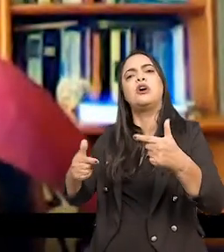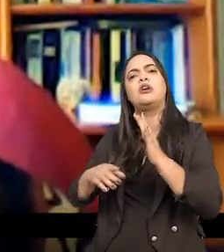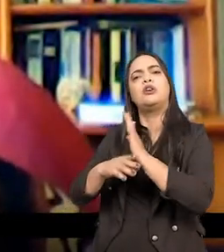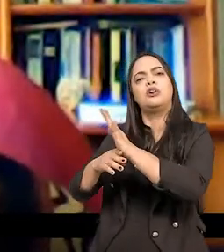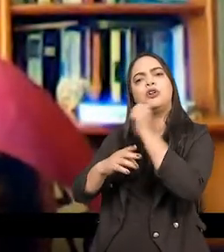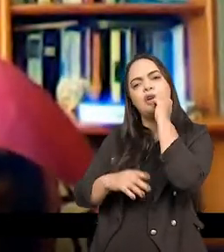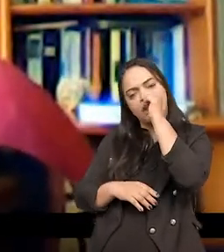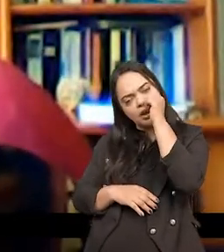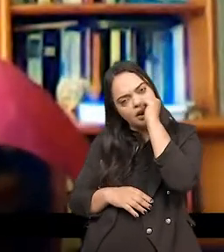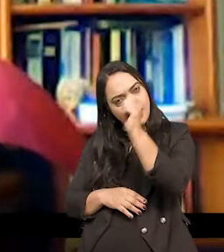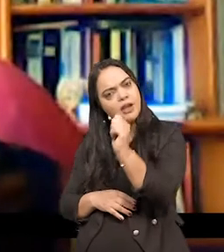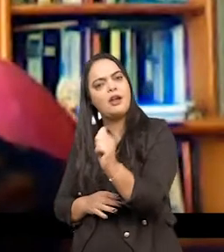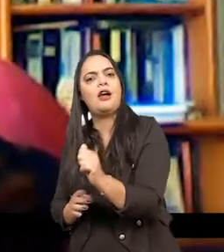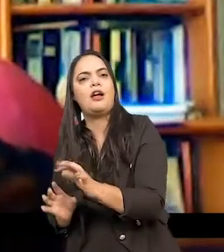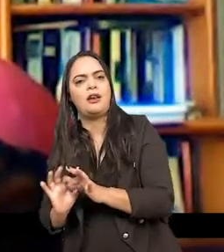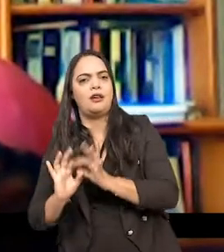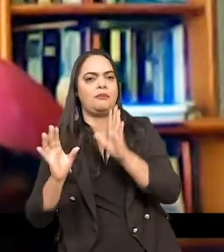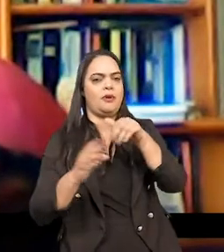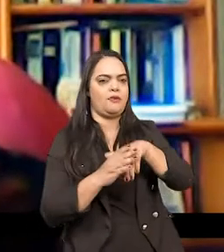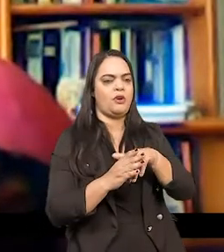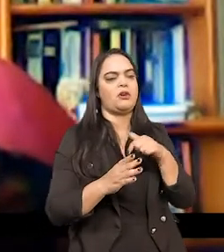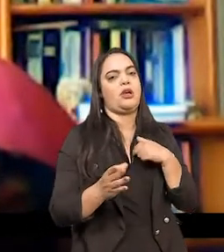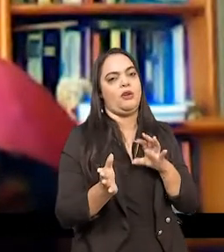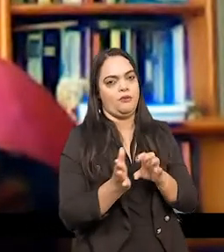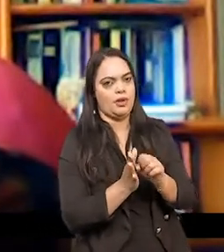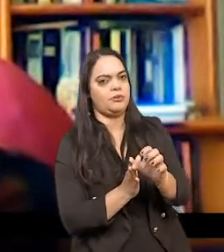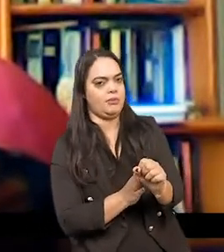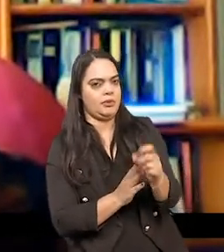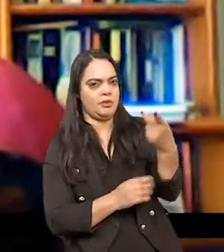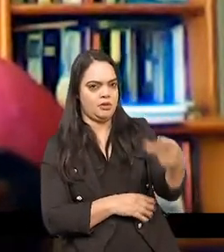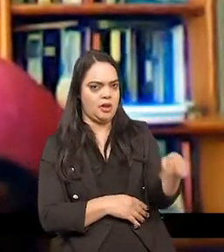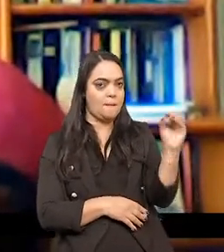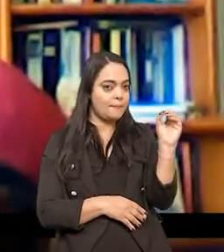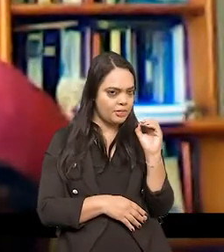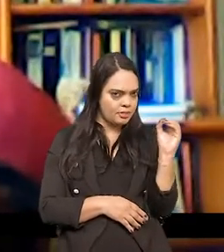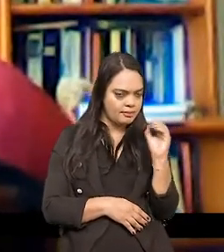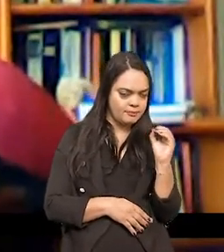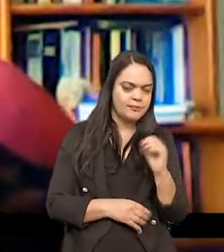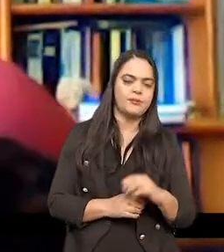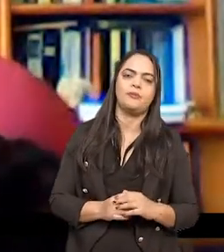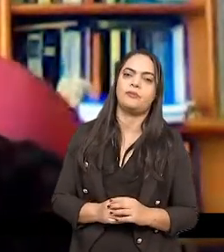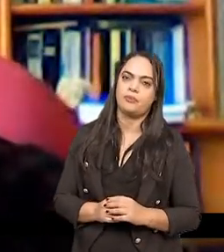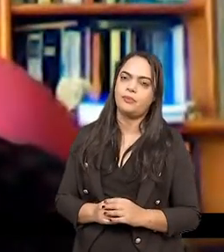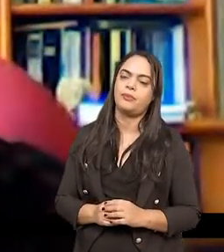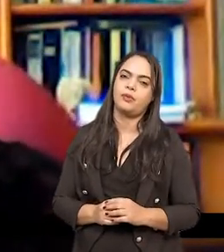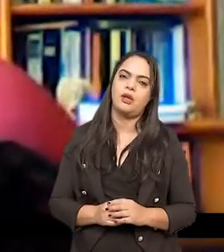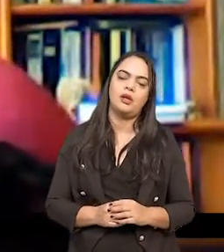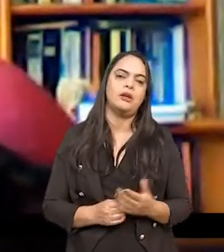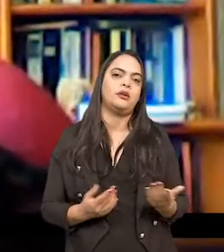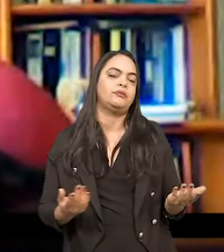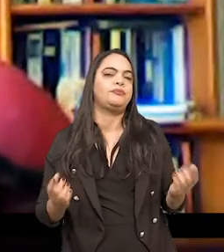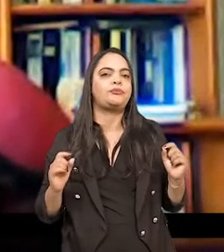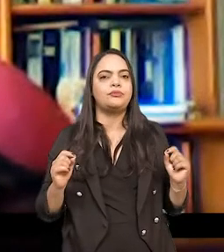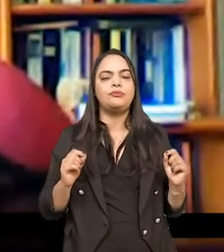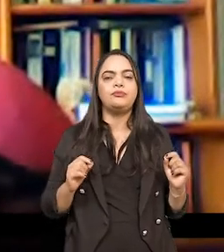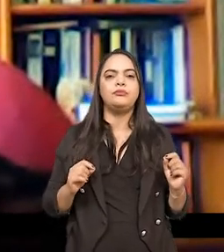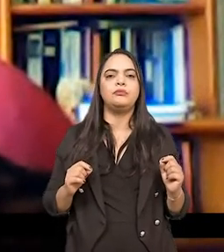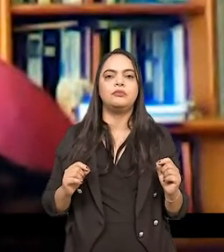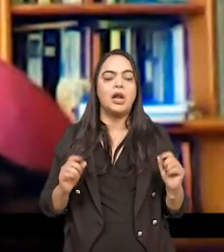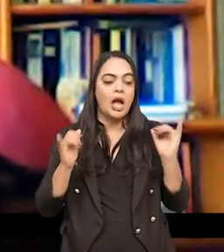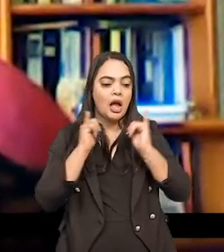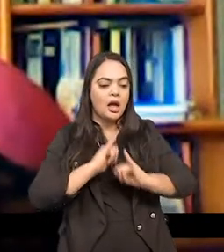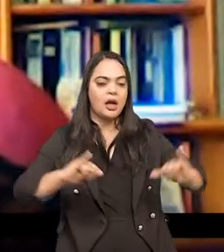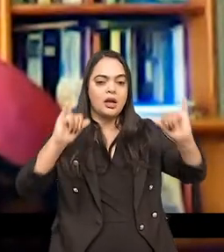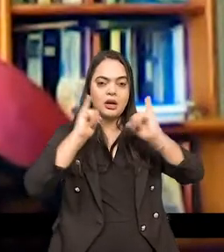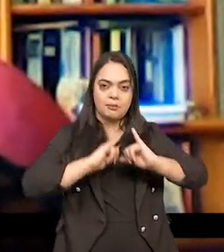uma pesquisa, portanto, aqui em Porto Alegre sobre isso, e a gente pode dizer que é cômico, né? A campanha da